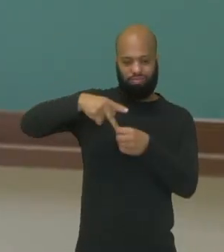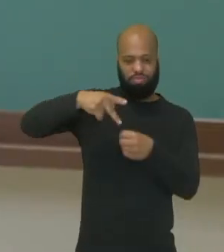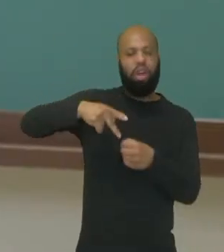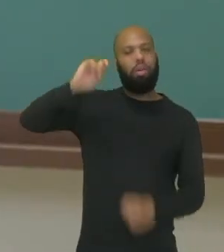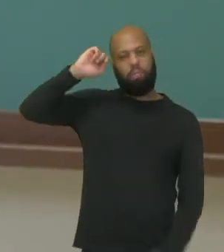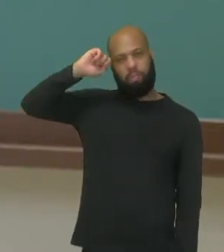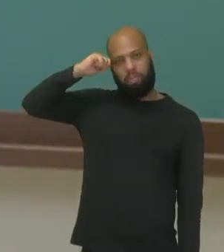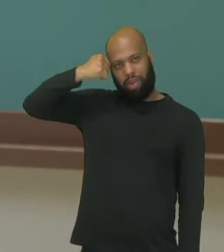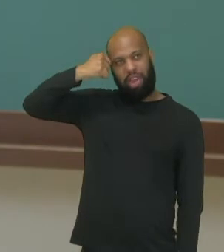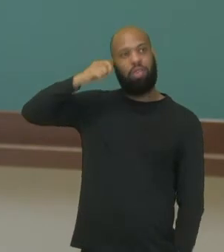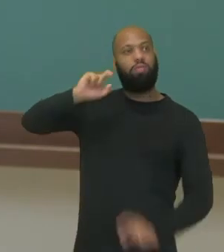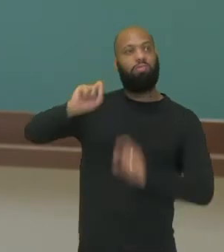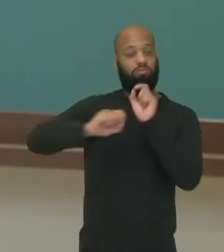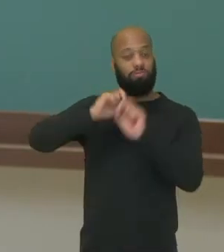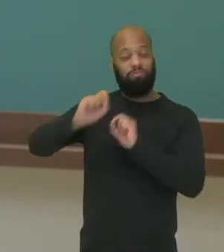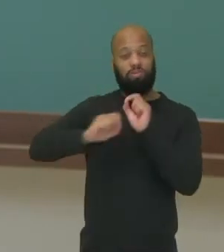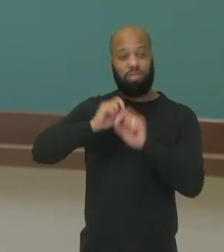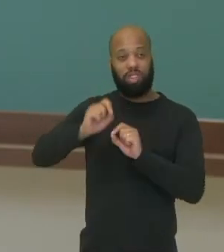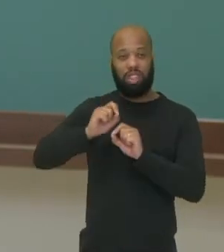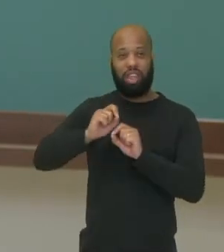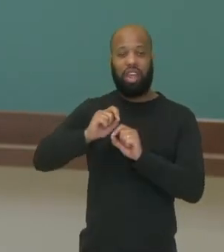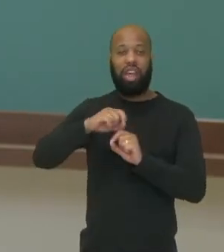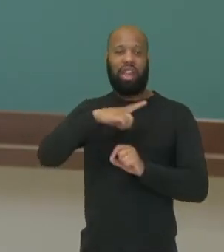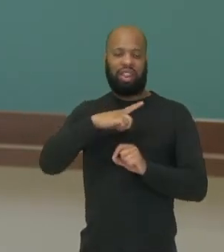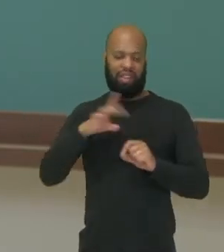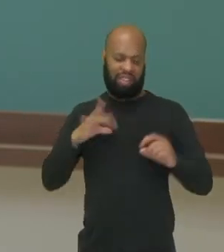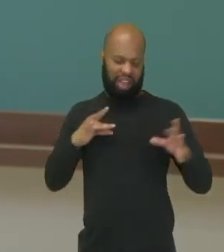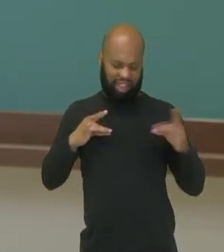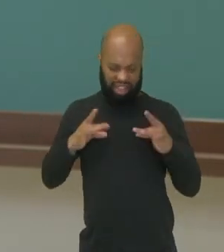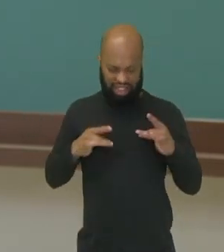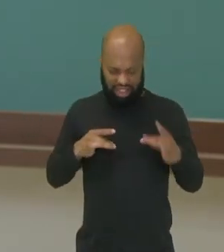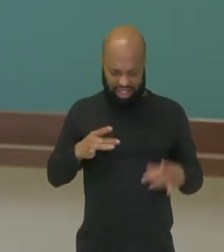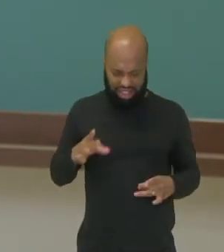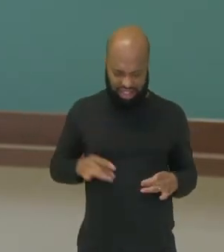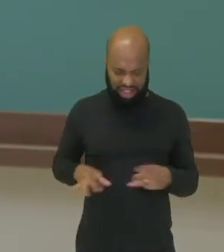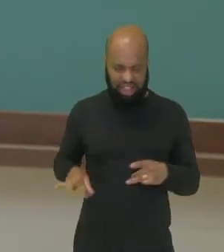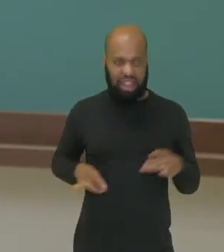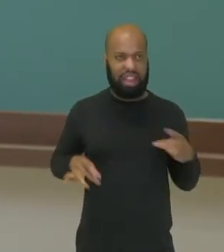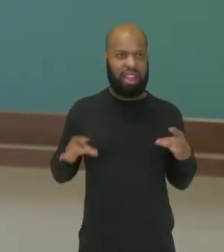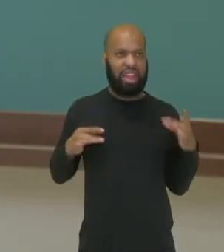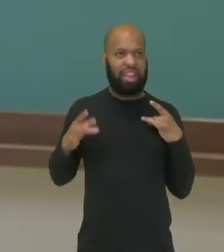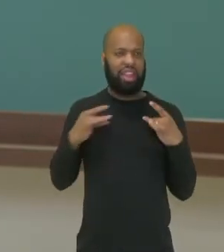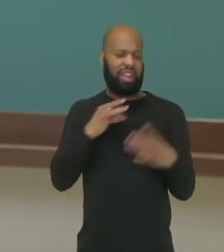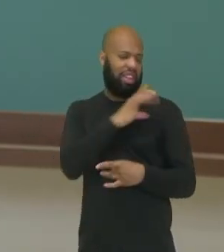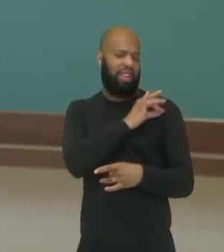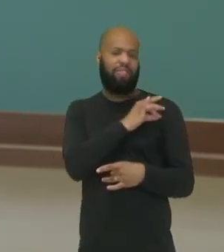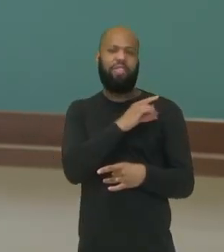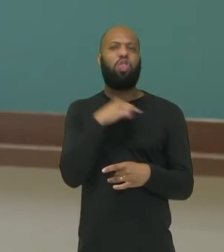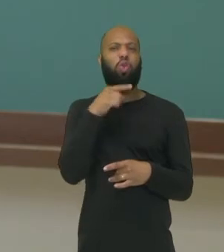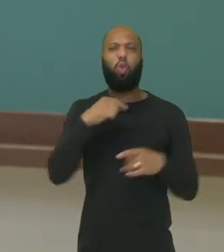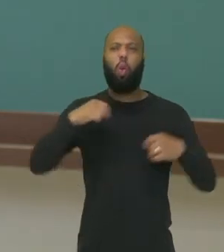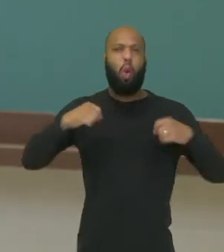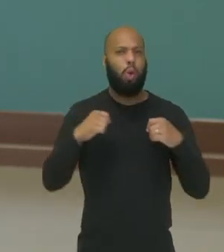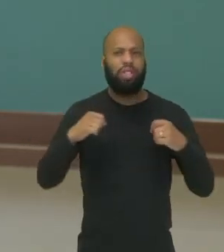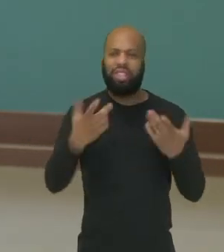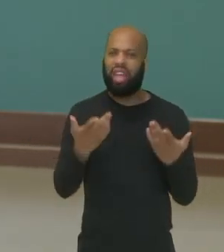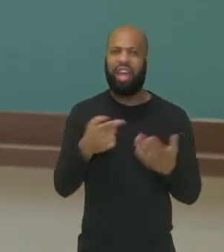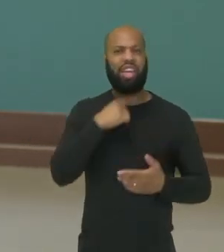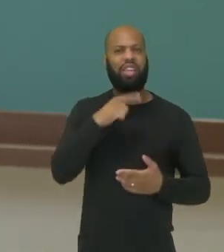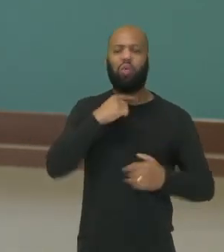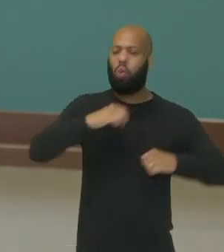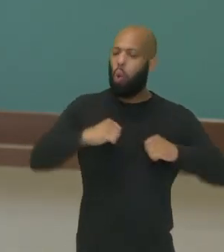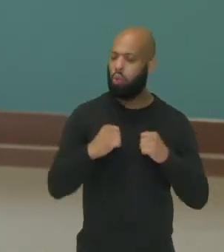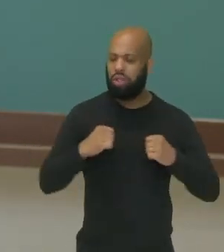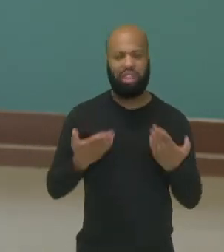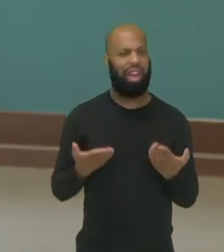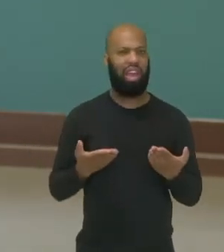foi, né, o petróleo aqui, ó, que foi derramado aqui nos oceanos, olha o que ele vai desencadear. Olha esses peixinhos,